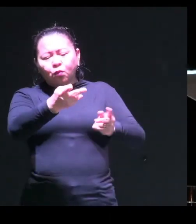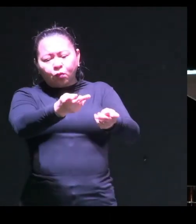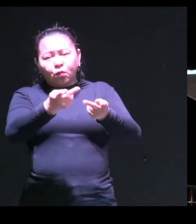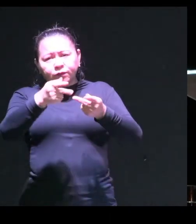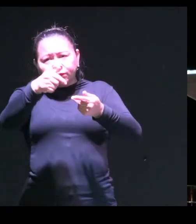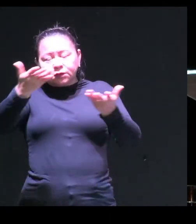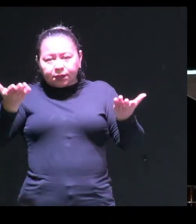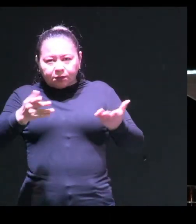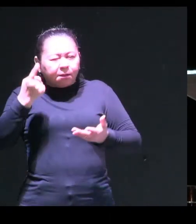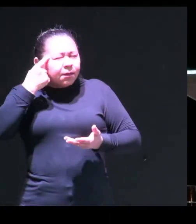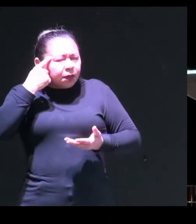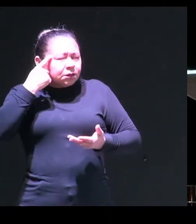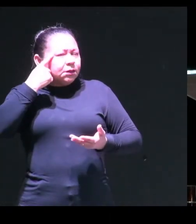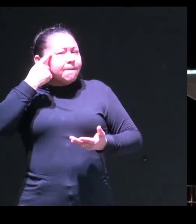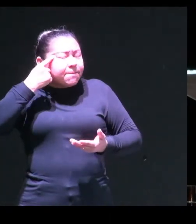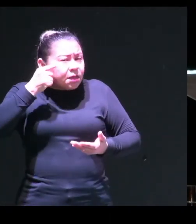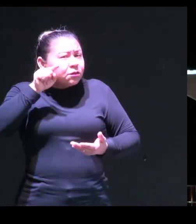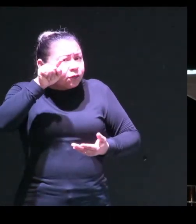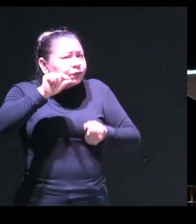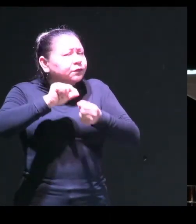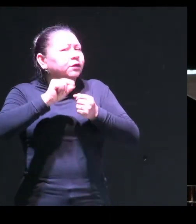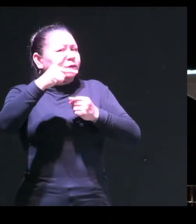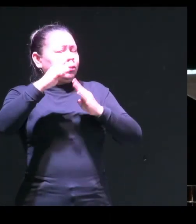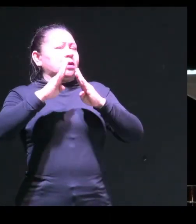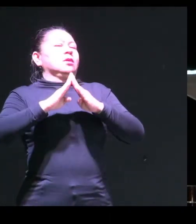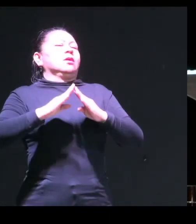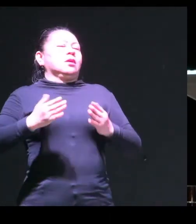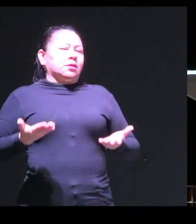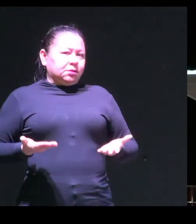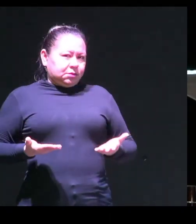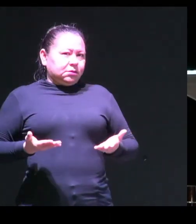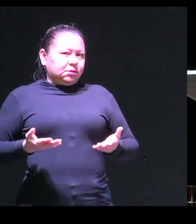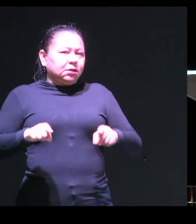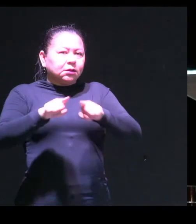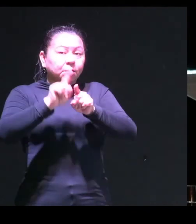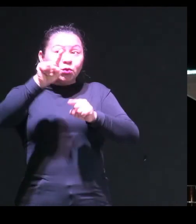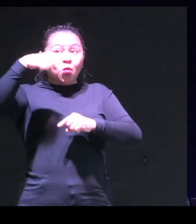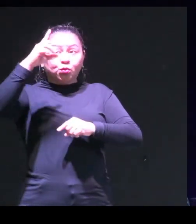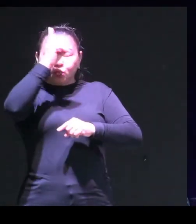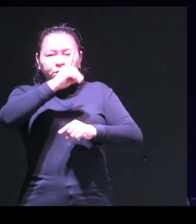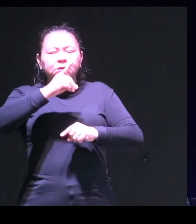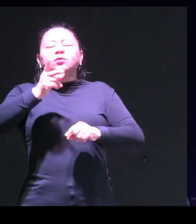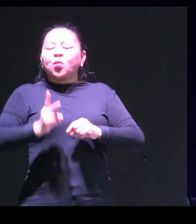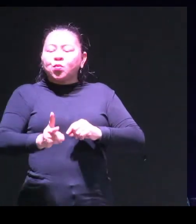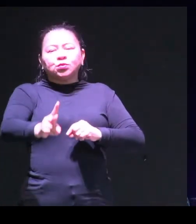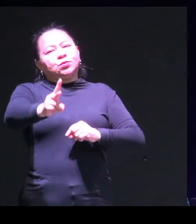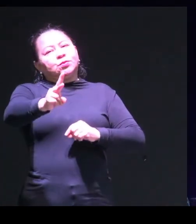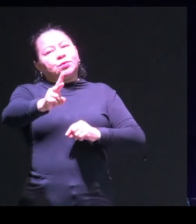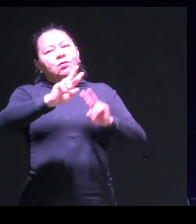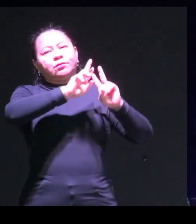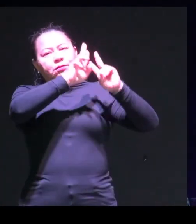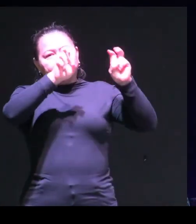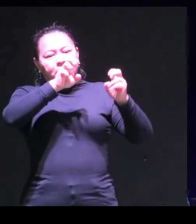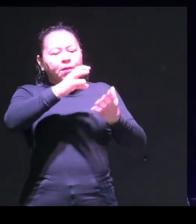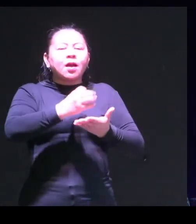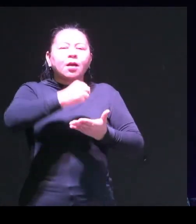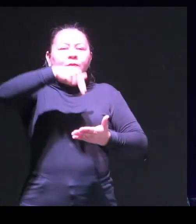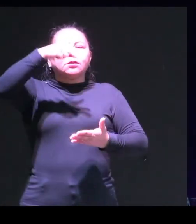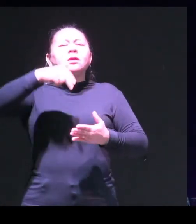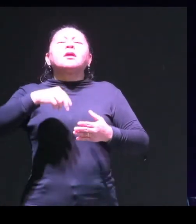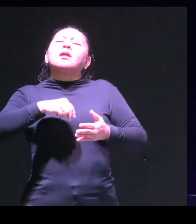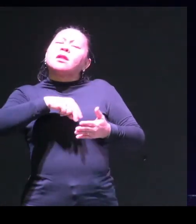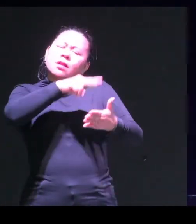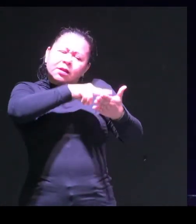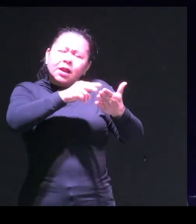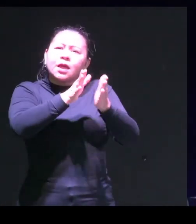os irmãos para pensar nisso. No domingo que vem nós vamos falar sobre a continuação. E eu quero sugerir para você ler Mateus